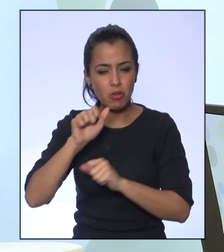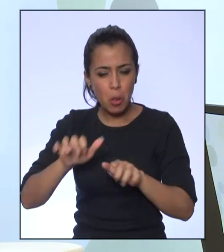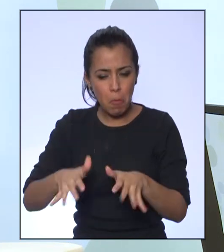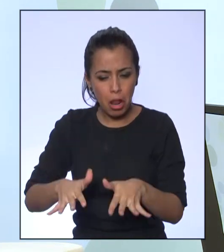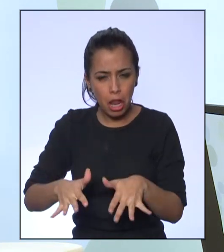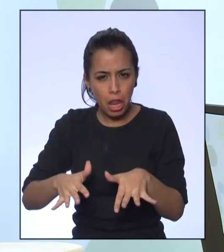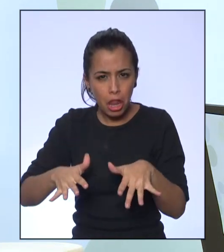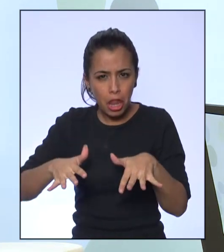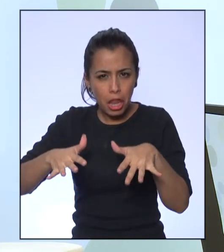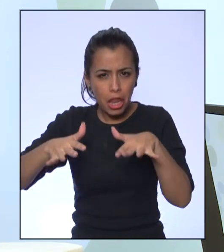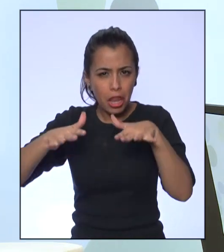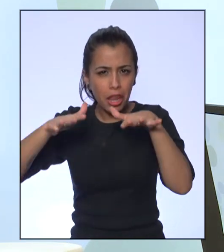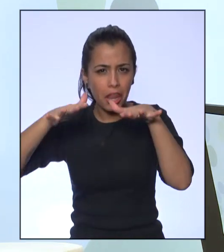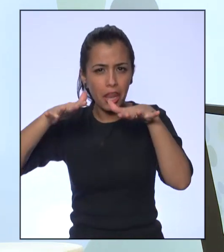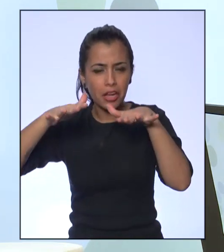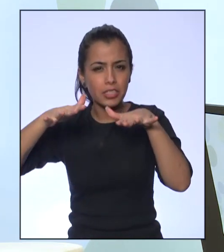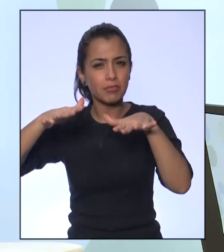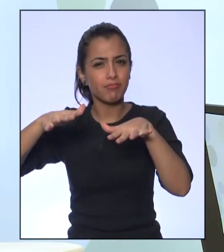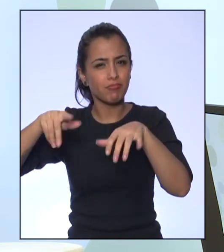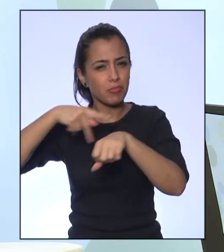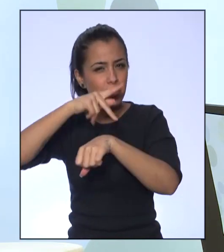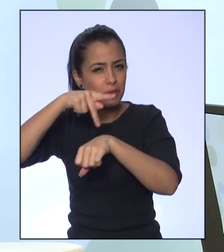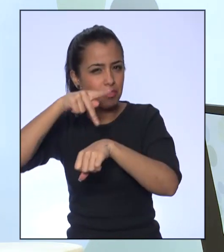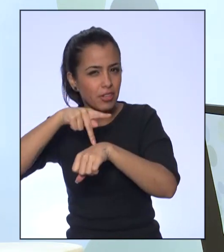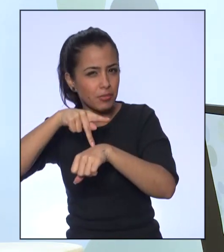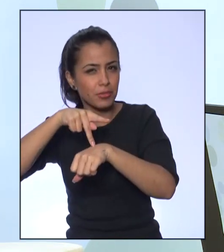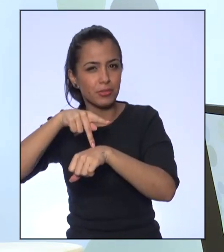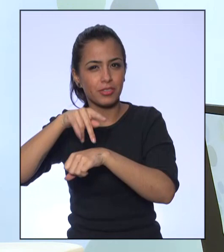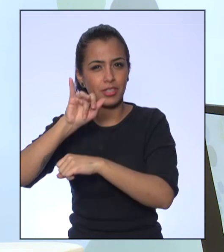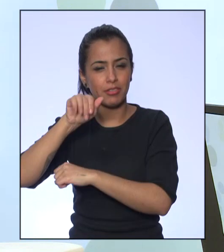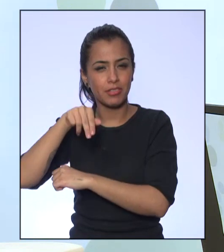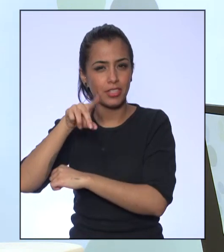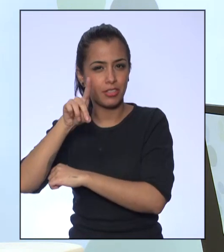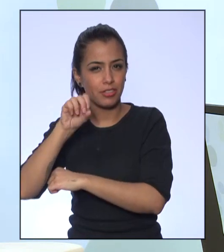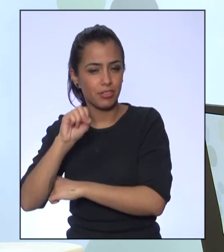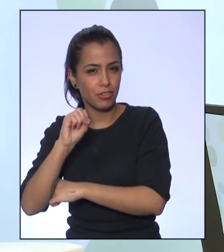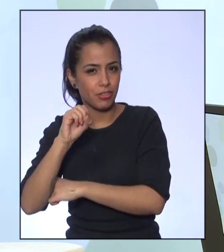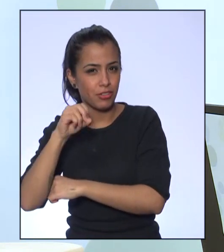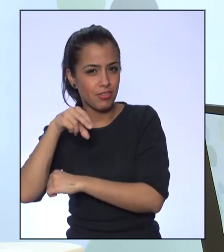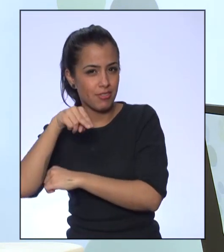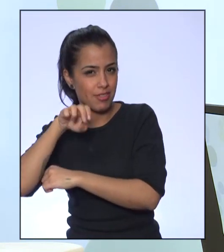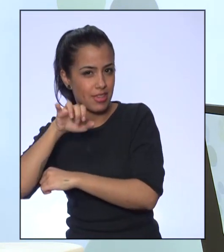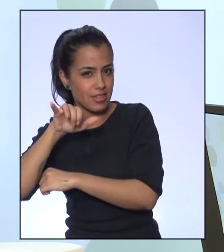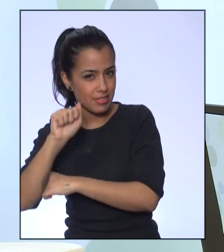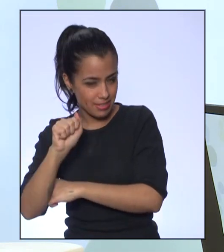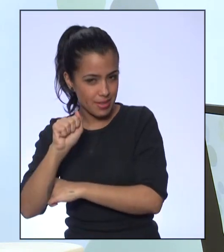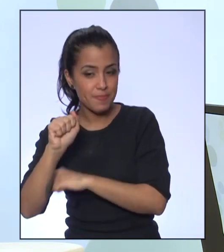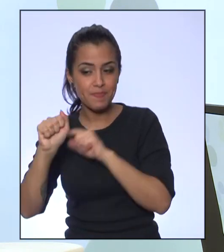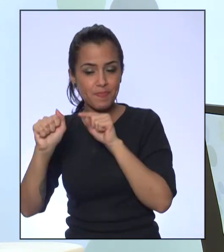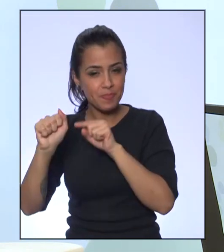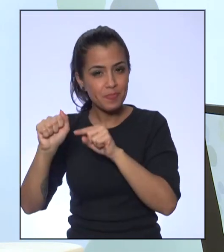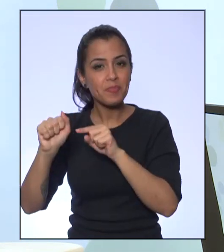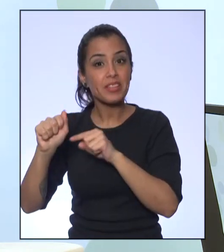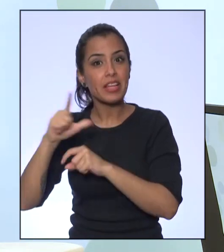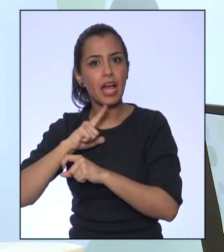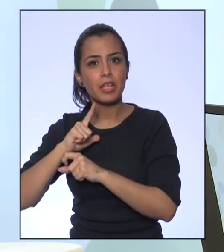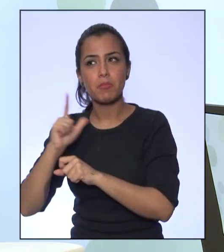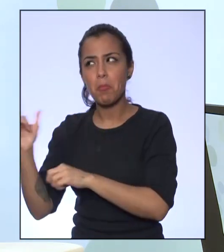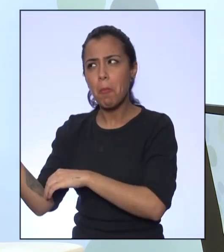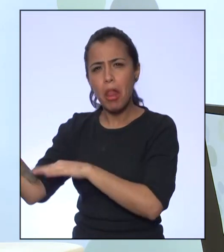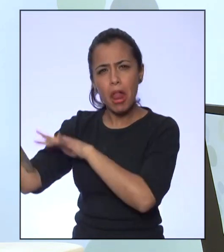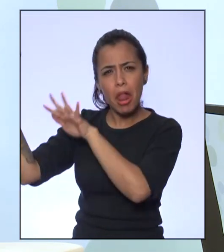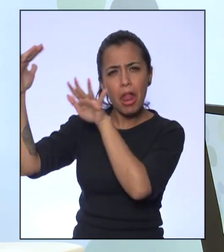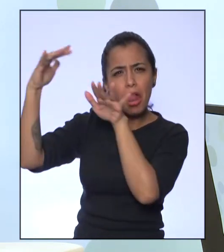né? É isso? E ela lembrou da aula de geografia dela que, se ela visse o mar recuando, é que viria um tsunami, e ela